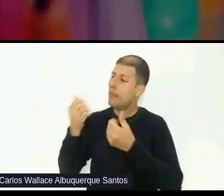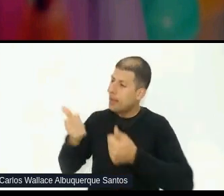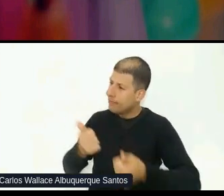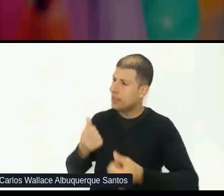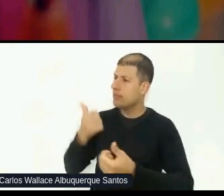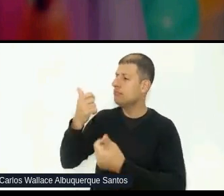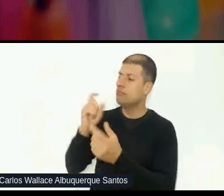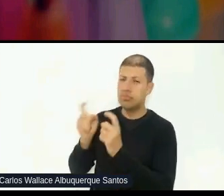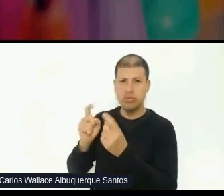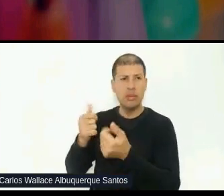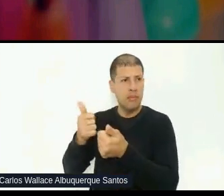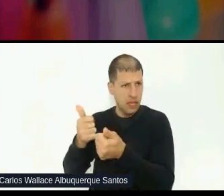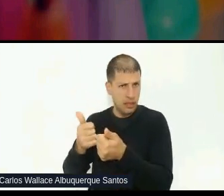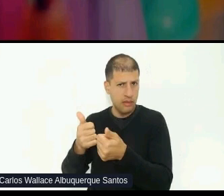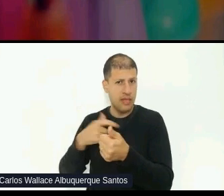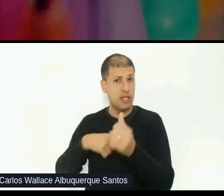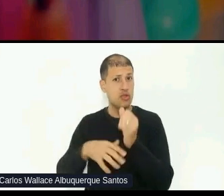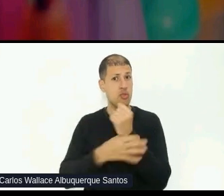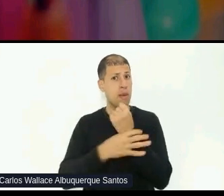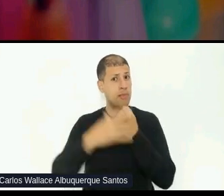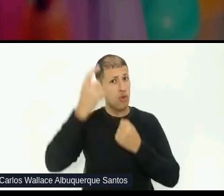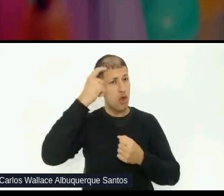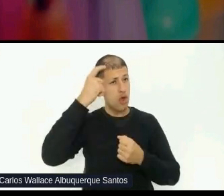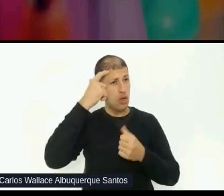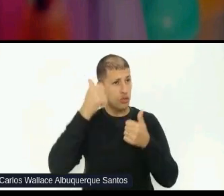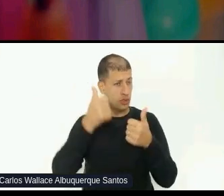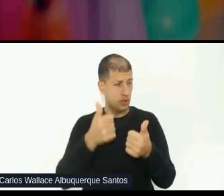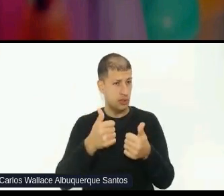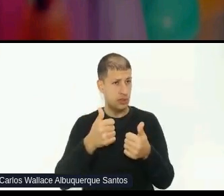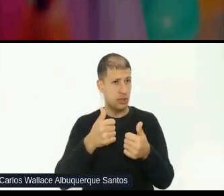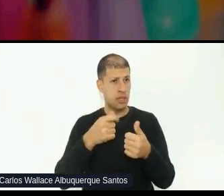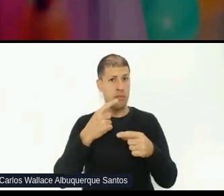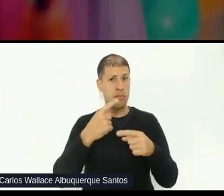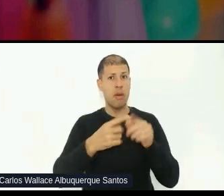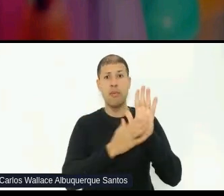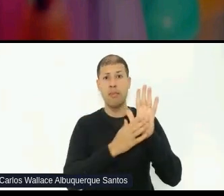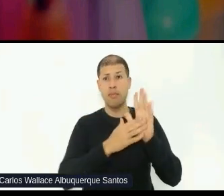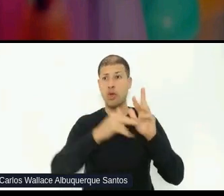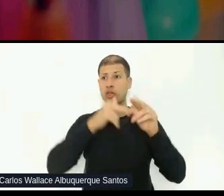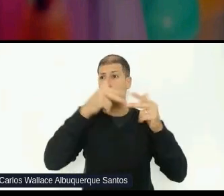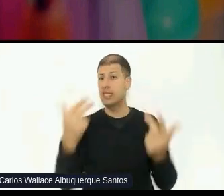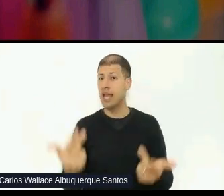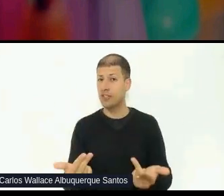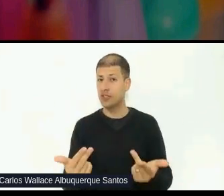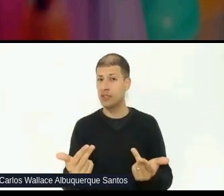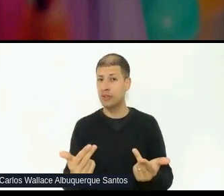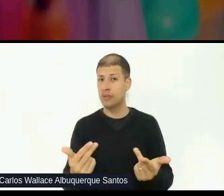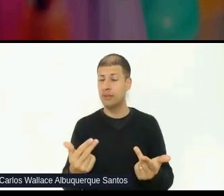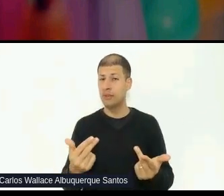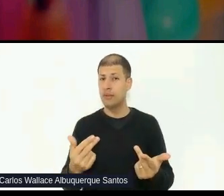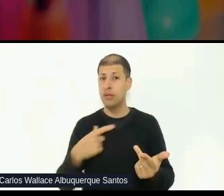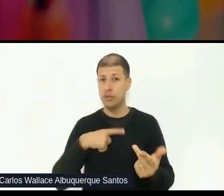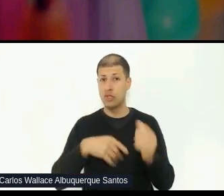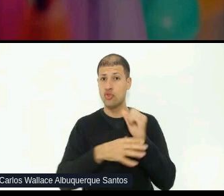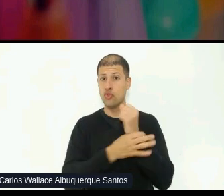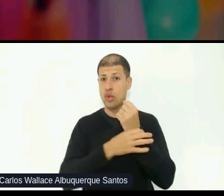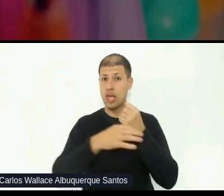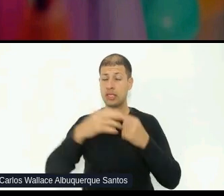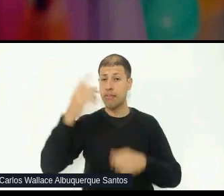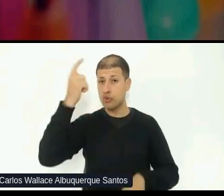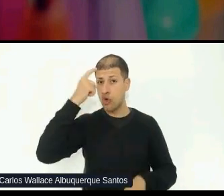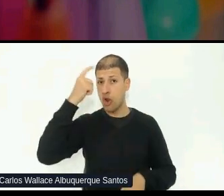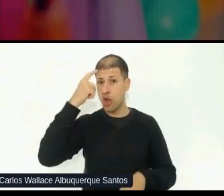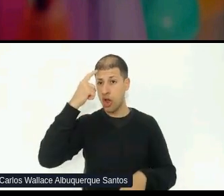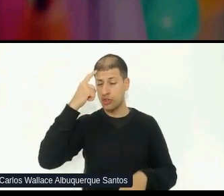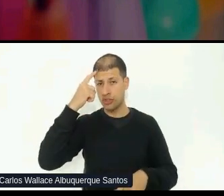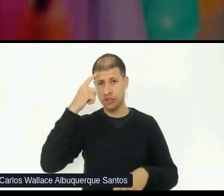a segurança psicológica disso acontecer? Porque eu posso ter diversidade, mas eu tenho que ter segurança psicológica para ter diversidade. Mesma